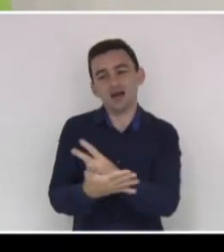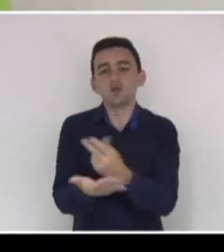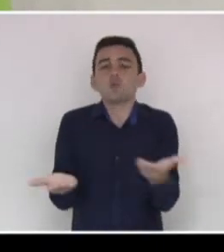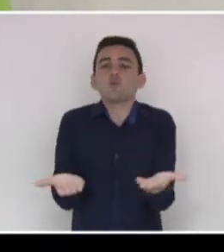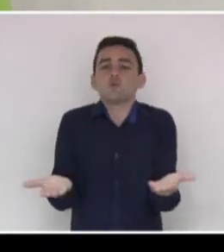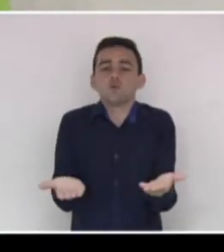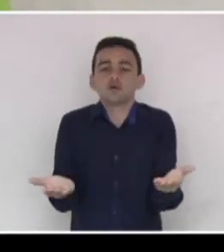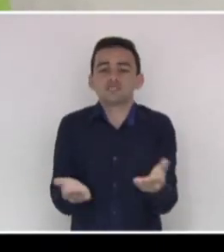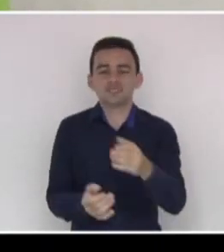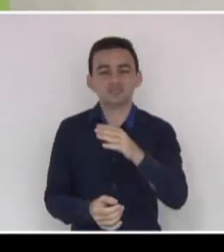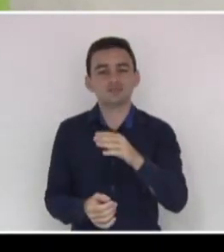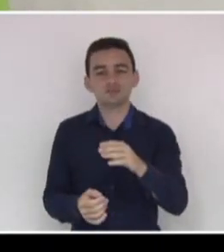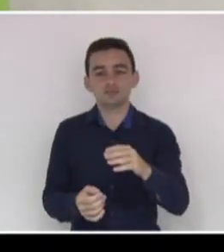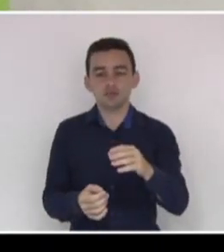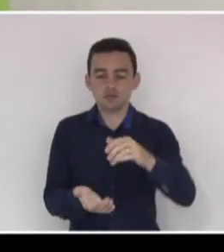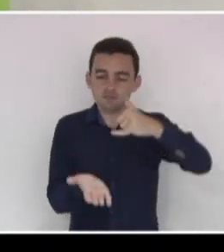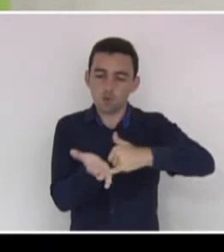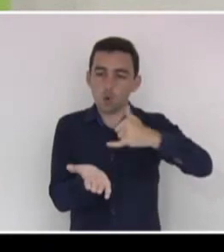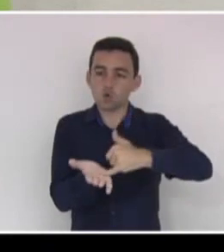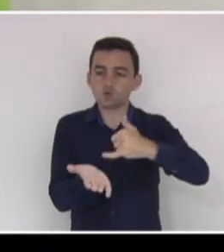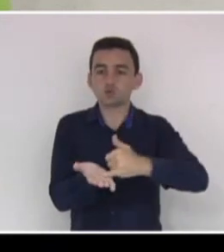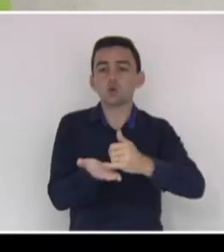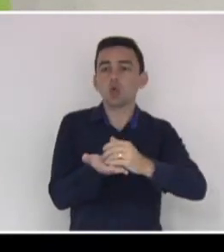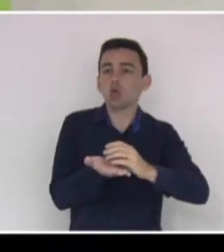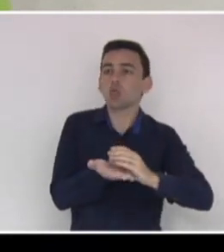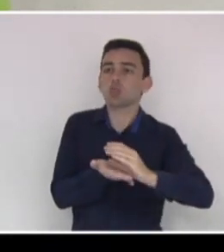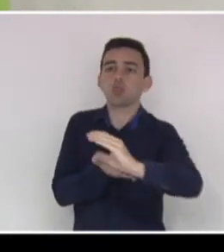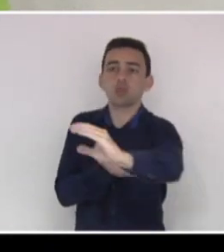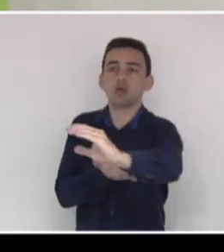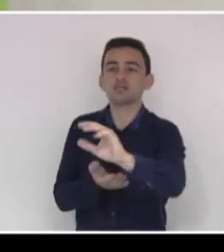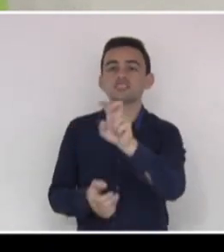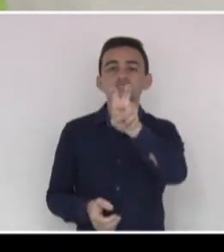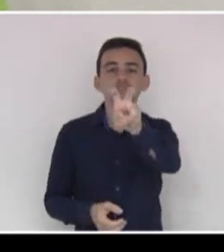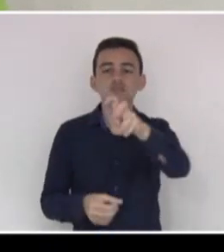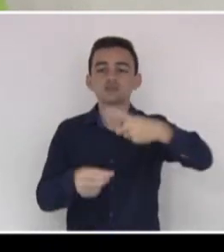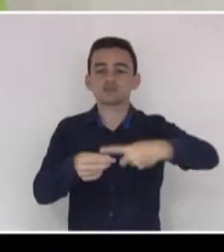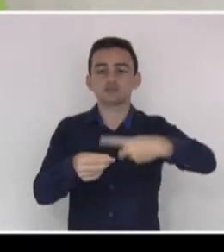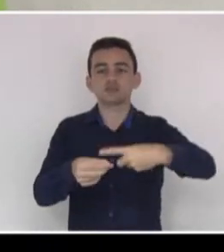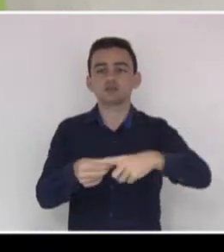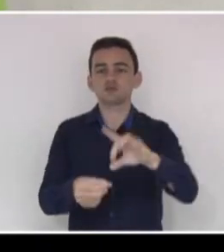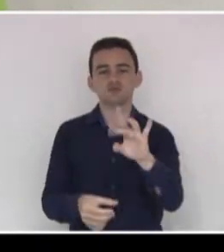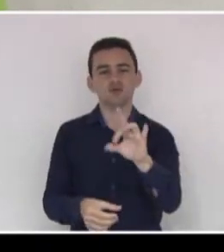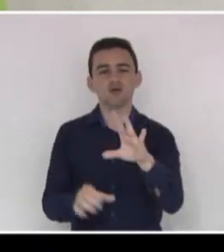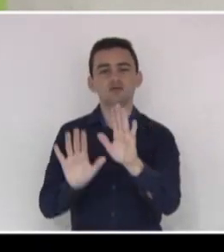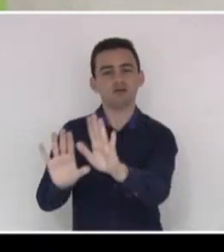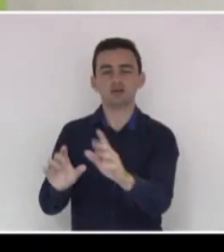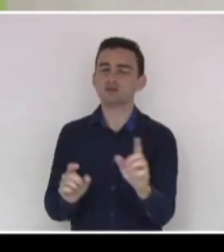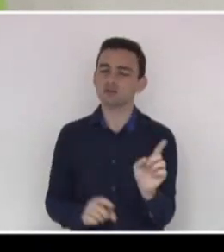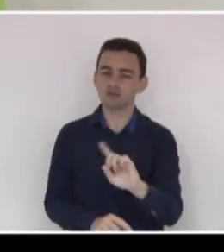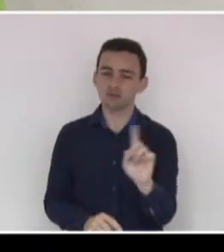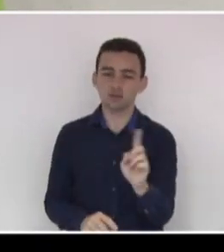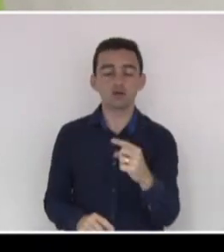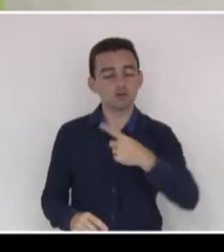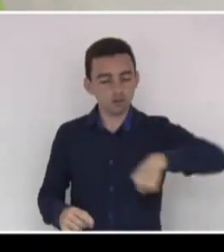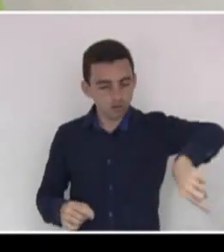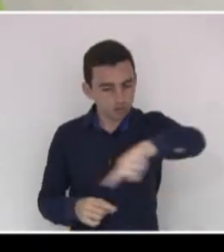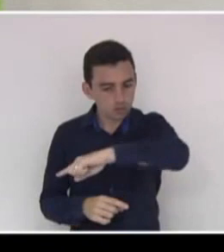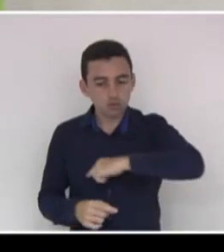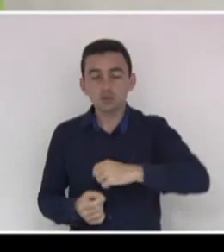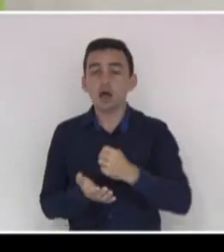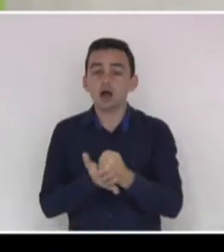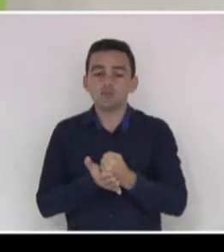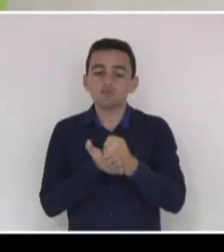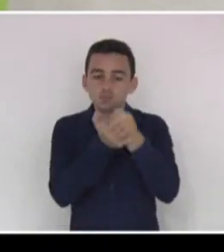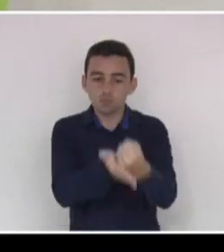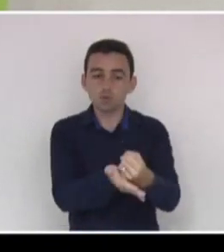cobrado apenas fique na mão de 5 cidades. Então, nós estamos apoiando a decisão da